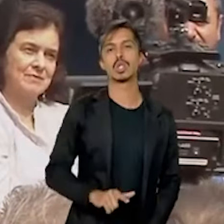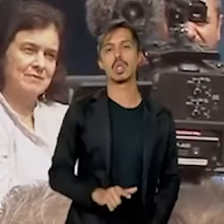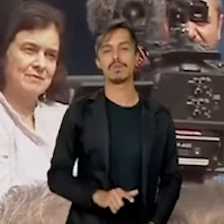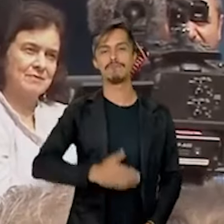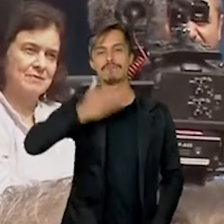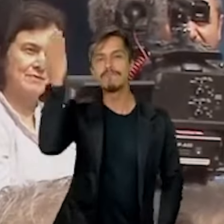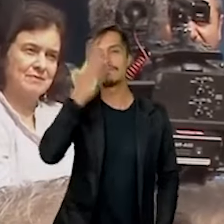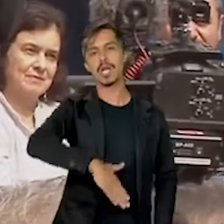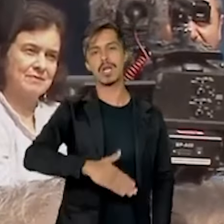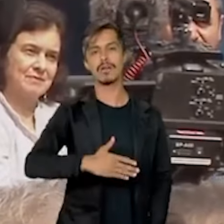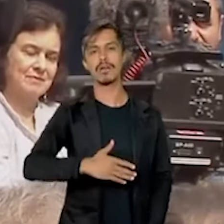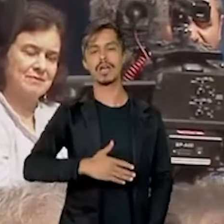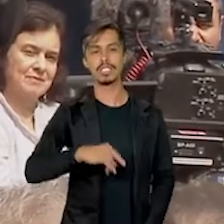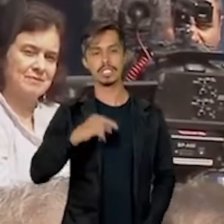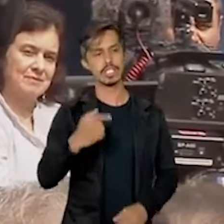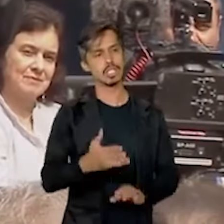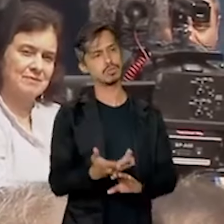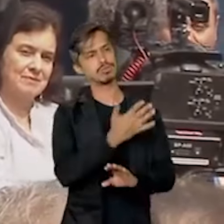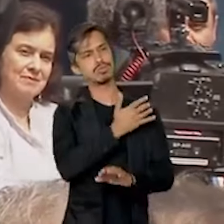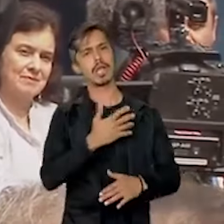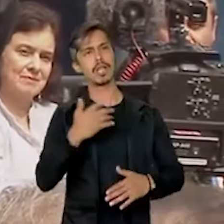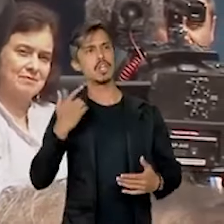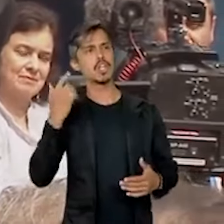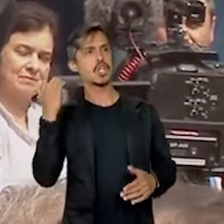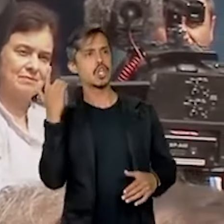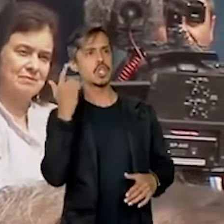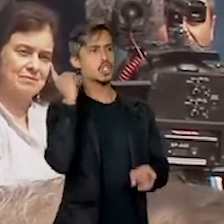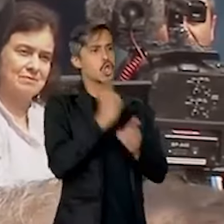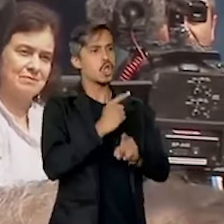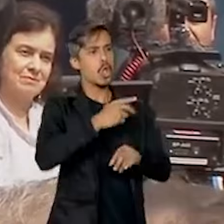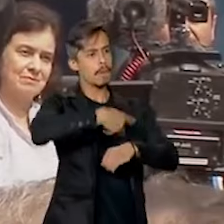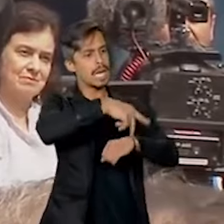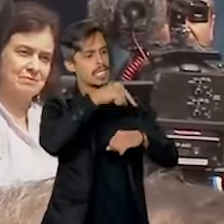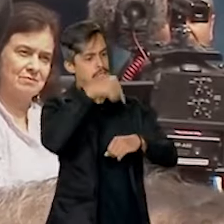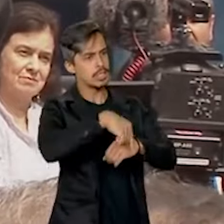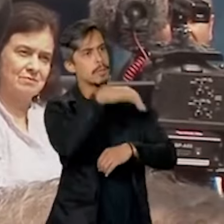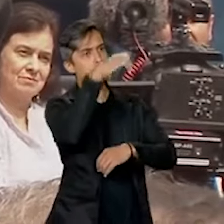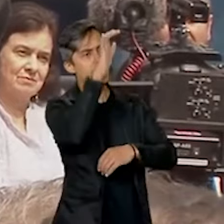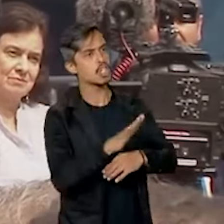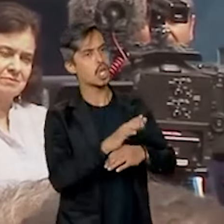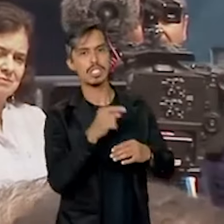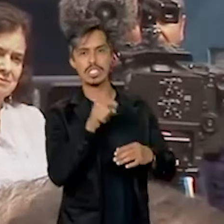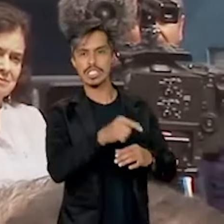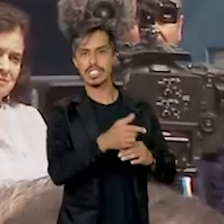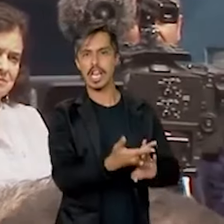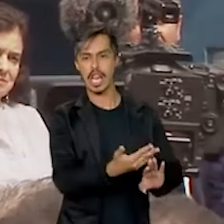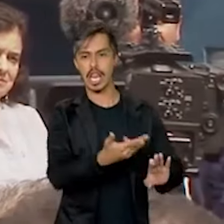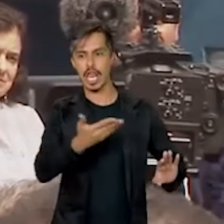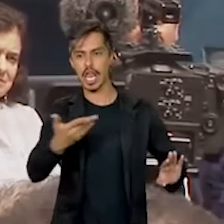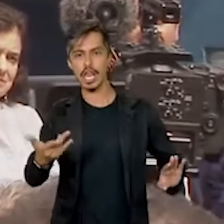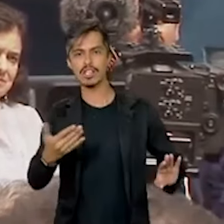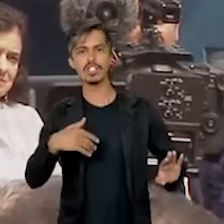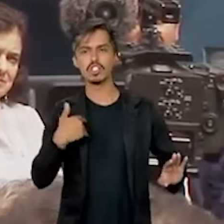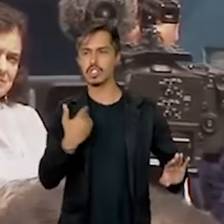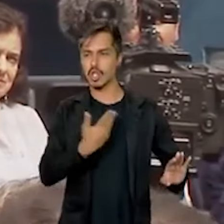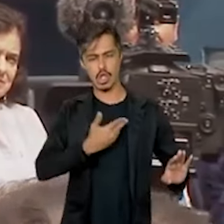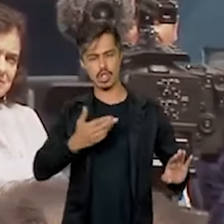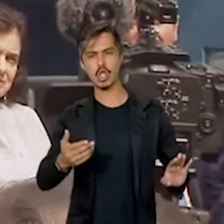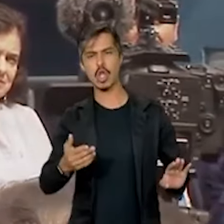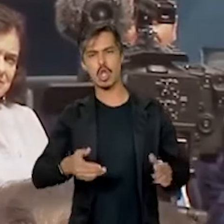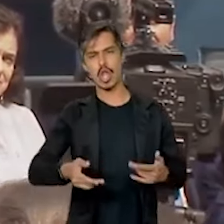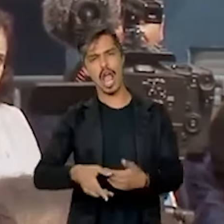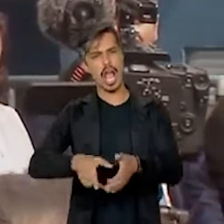que desde que esse país foi descoberto, nunca, nunca ninguém governou com a competência, com o carinho, com o